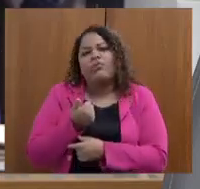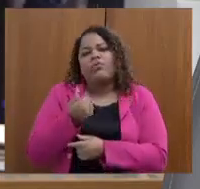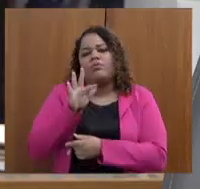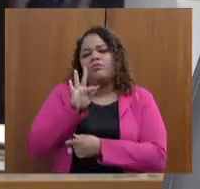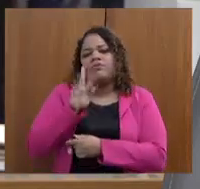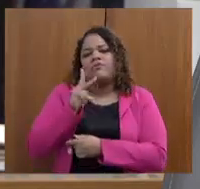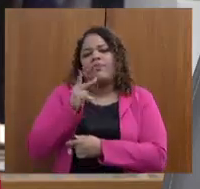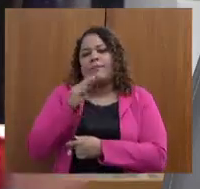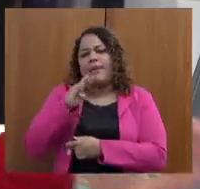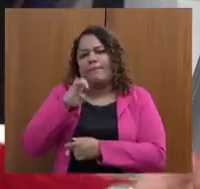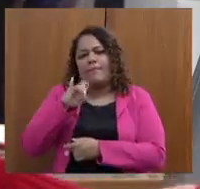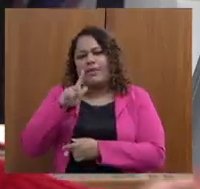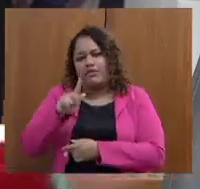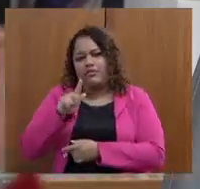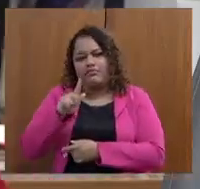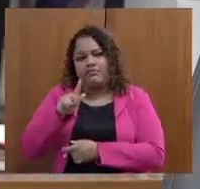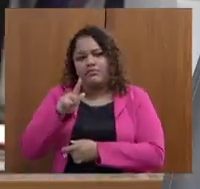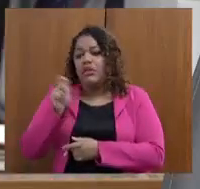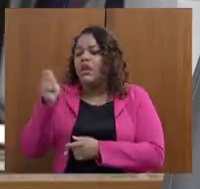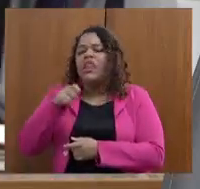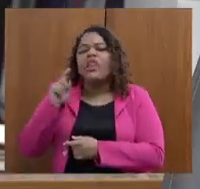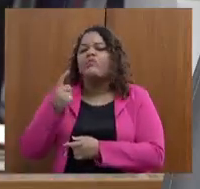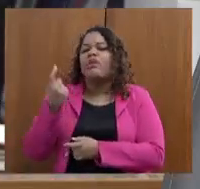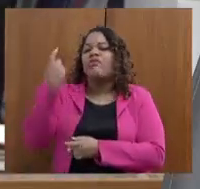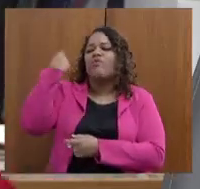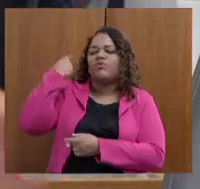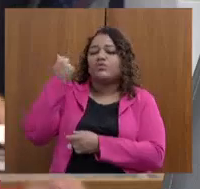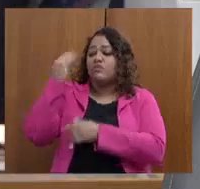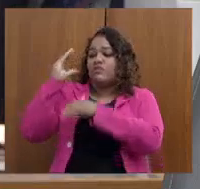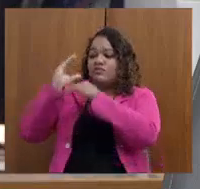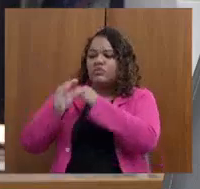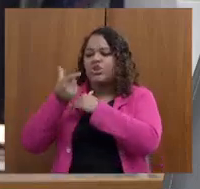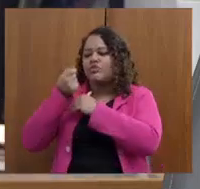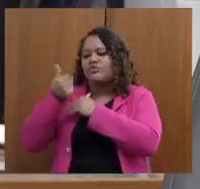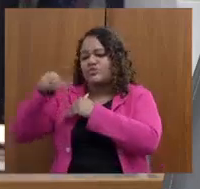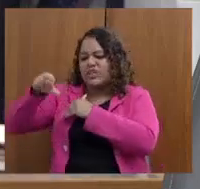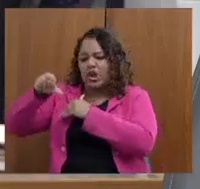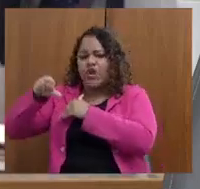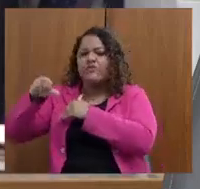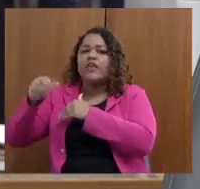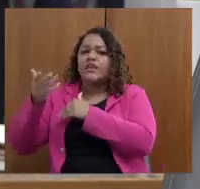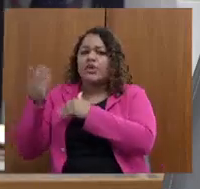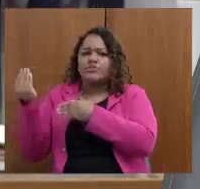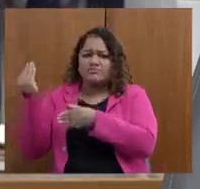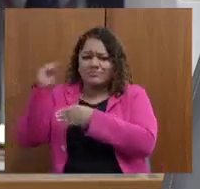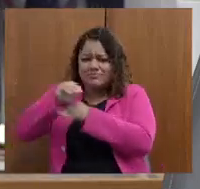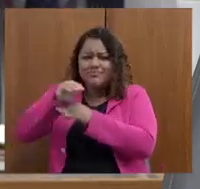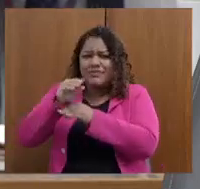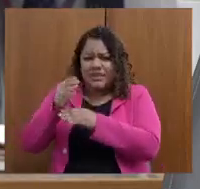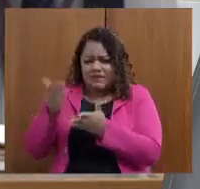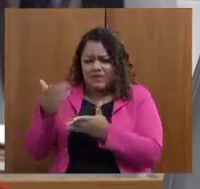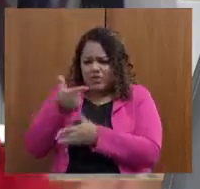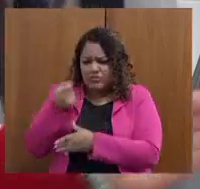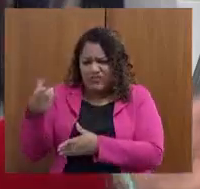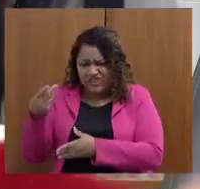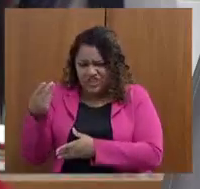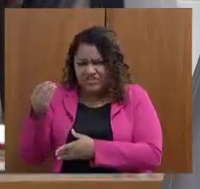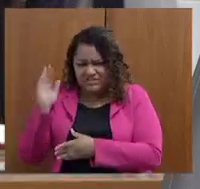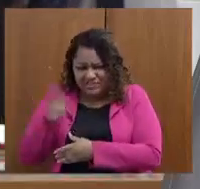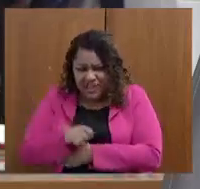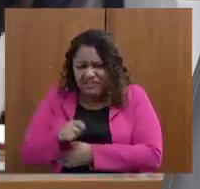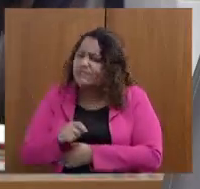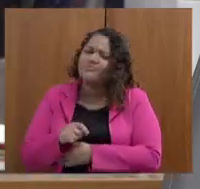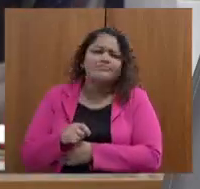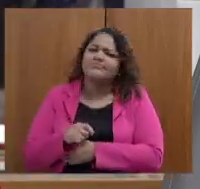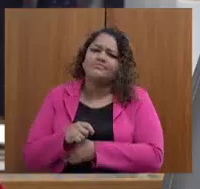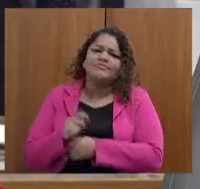que não se recupera o que não se investiu em 2019 não se recupera em 2020 perdemos na pesquisa tudo que nós poderemos ser feito que não se